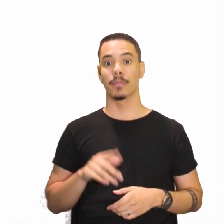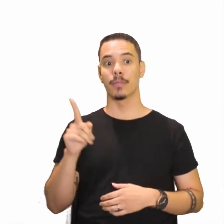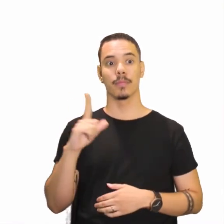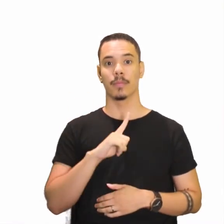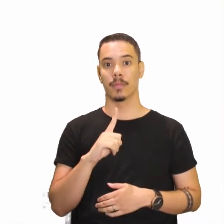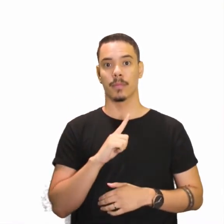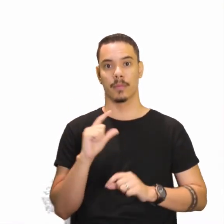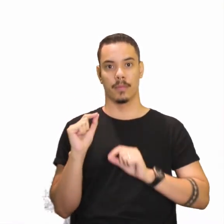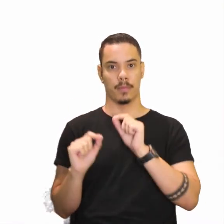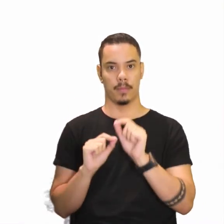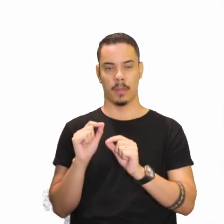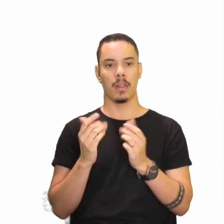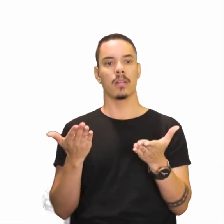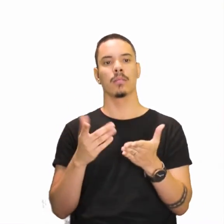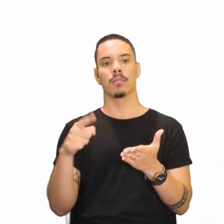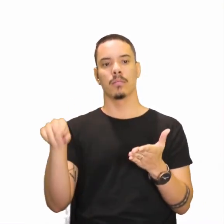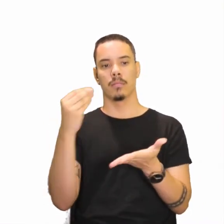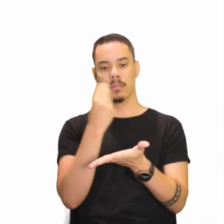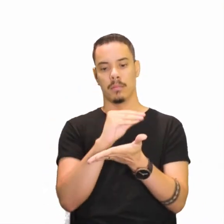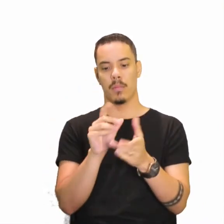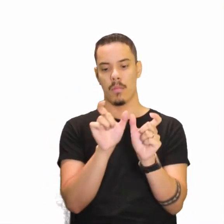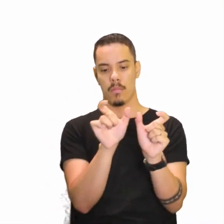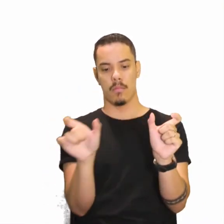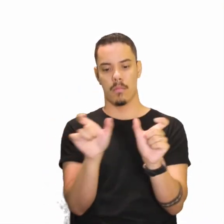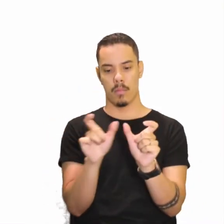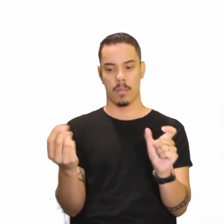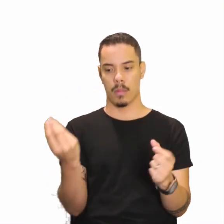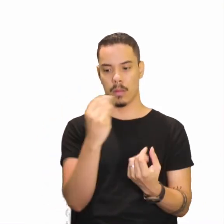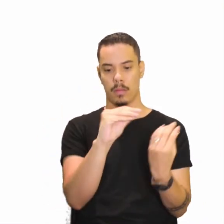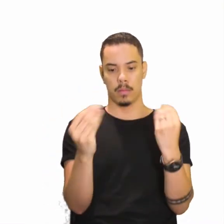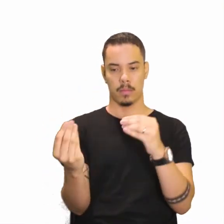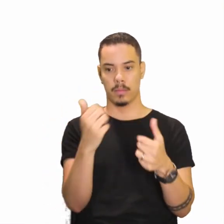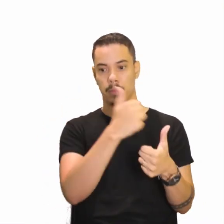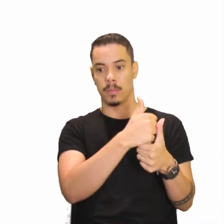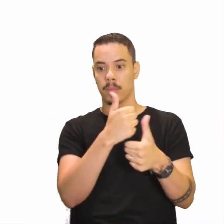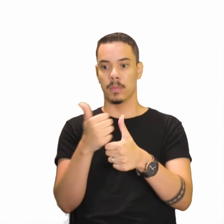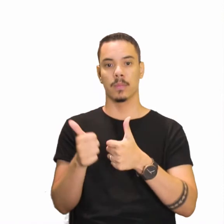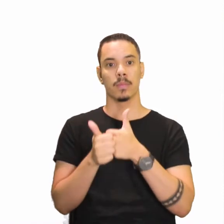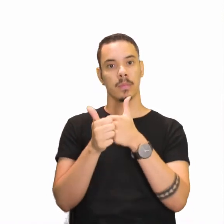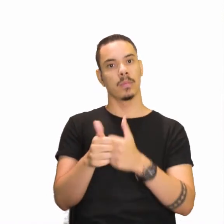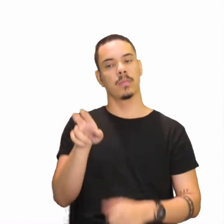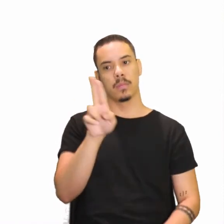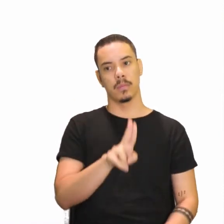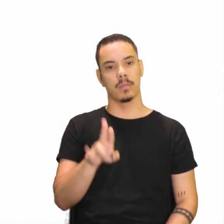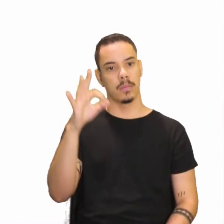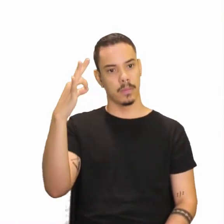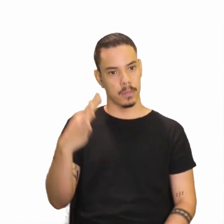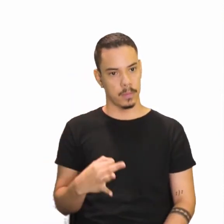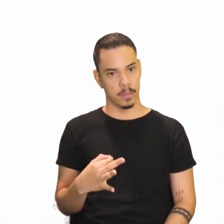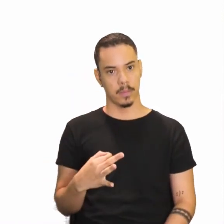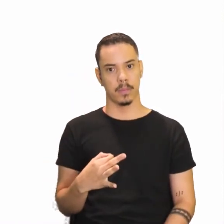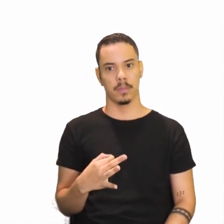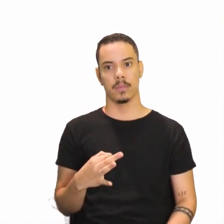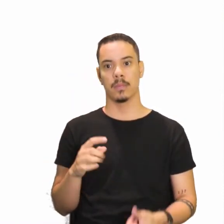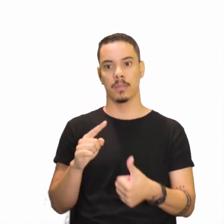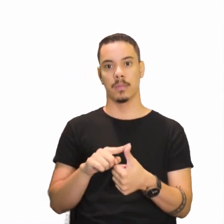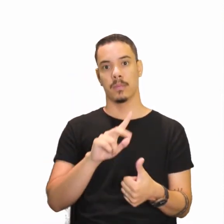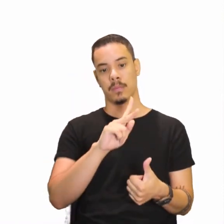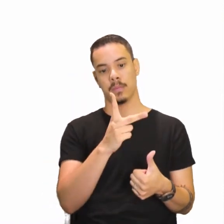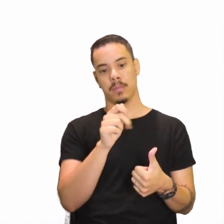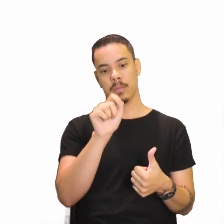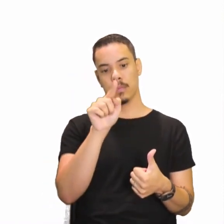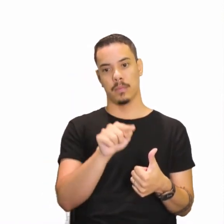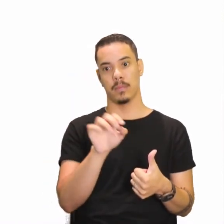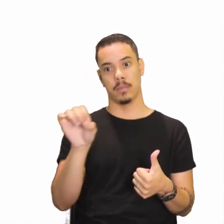seguinte. Preencha as lacunas usando adequadamente os termos a do verbo haver ou